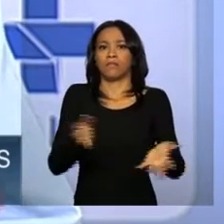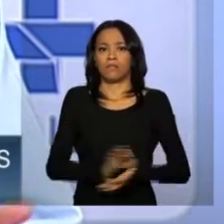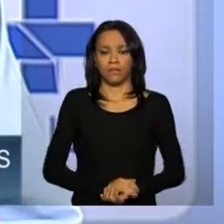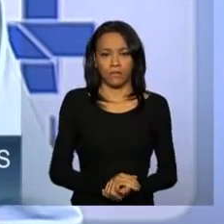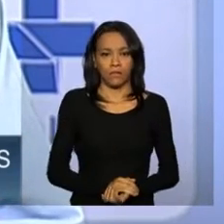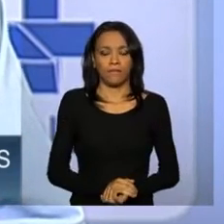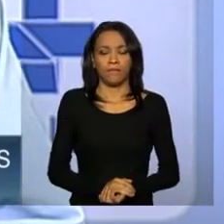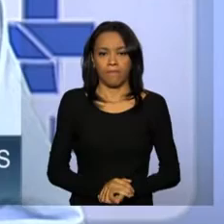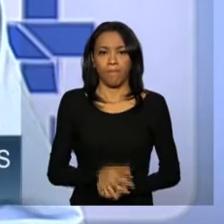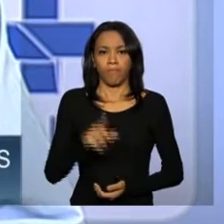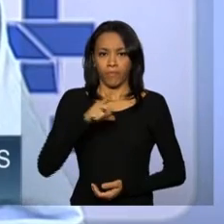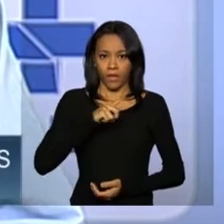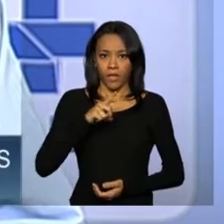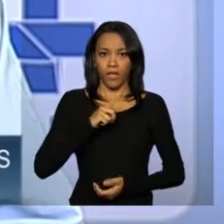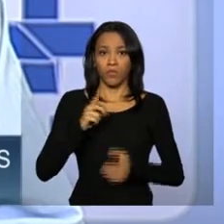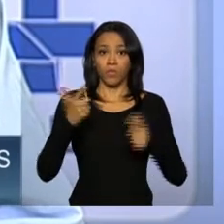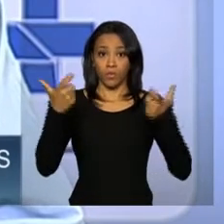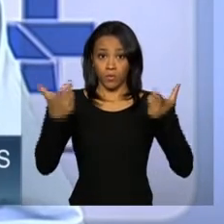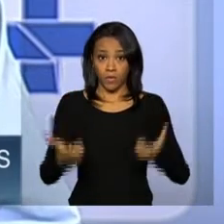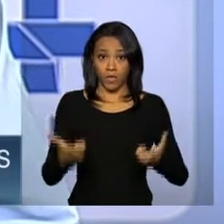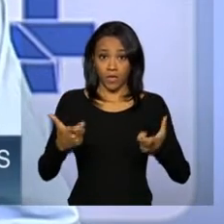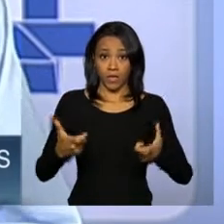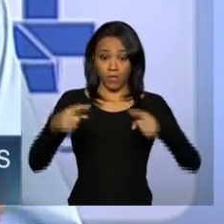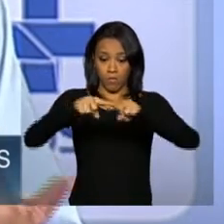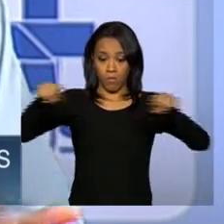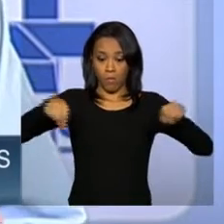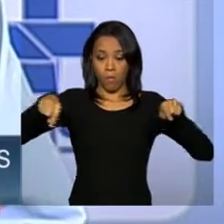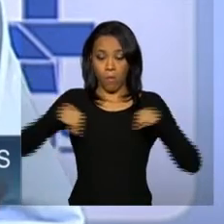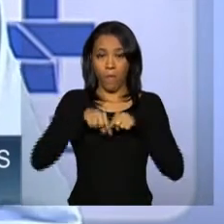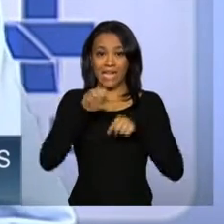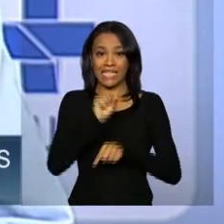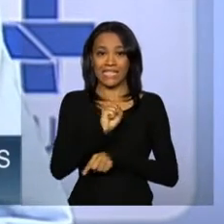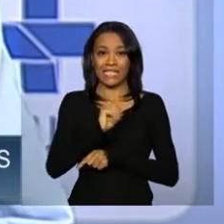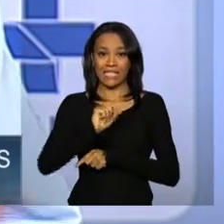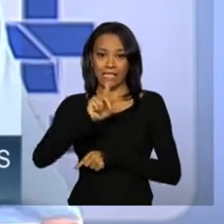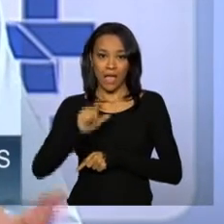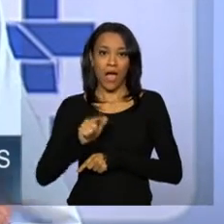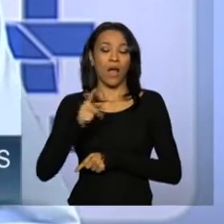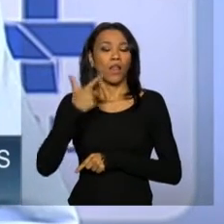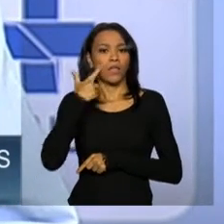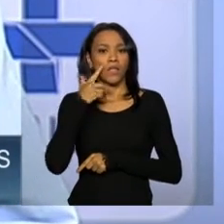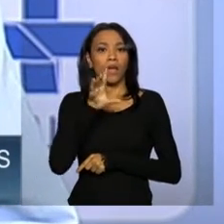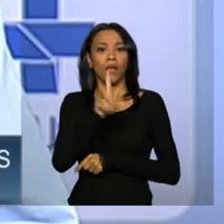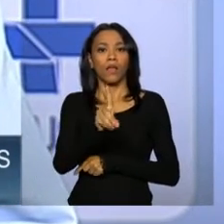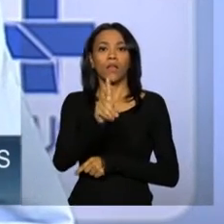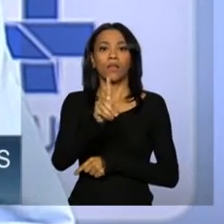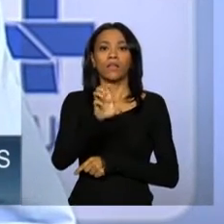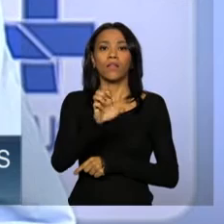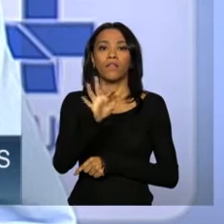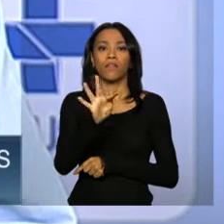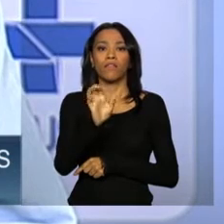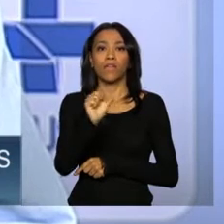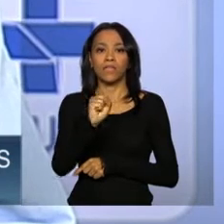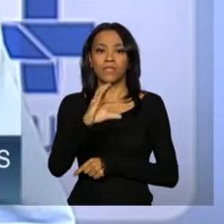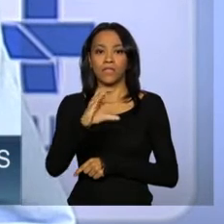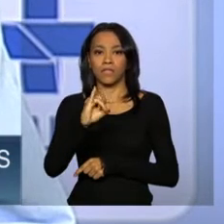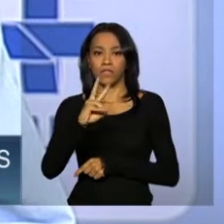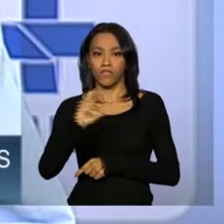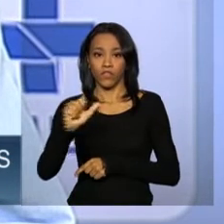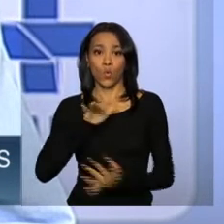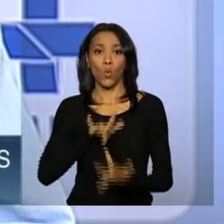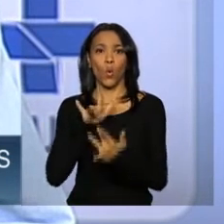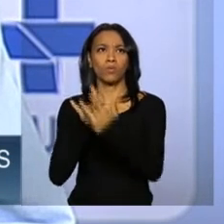do Centro Nacional de Defesa Civil conectado com as salas de cada um dos estados em processo